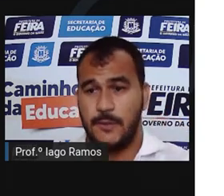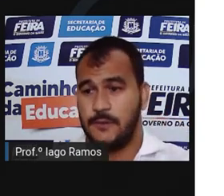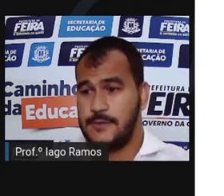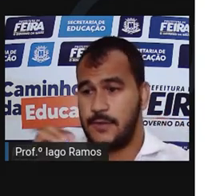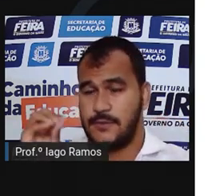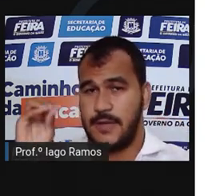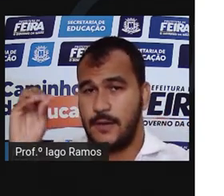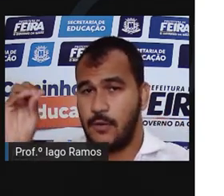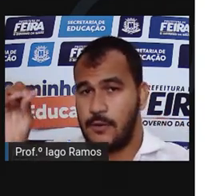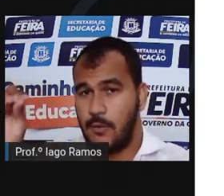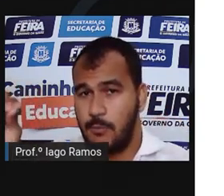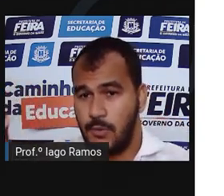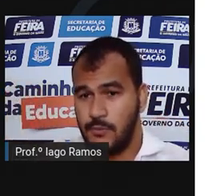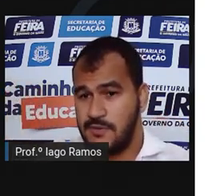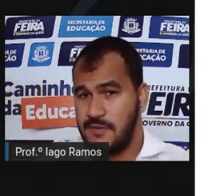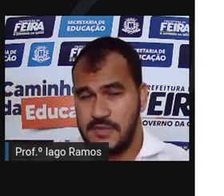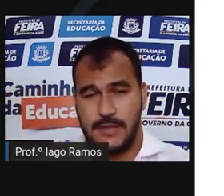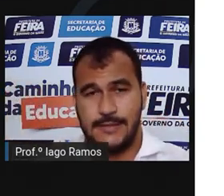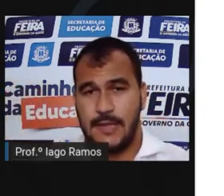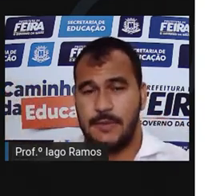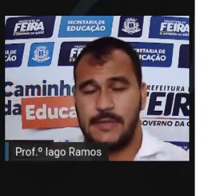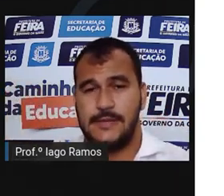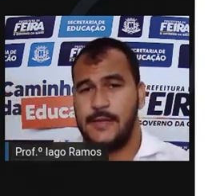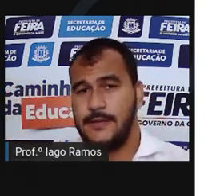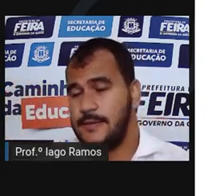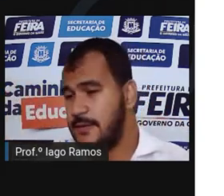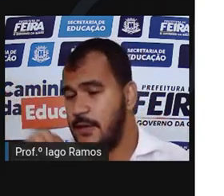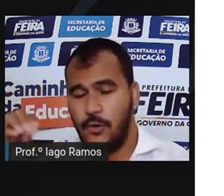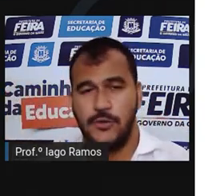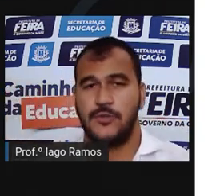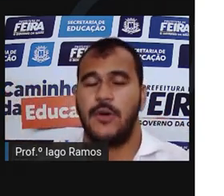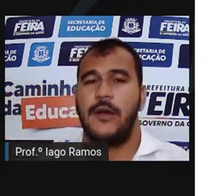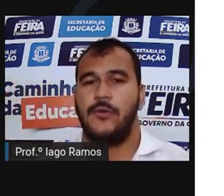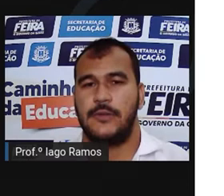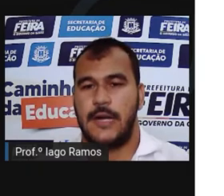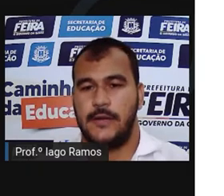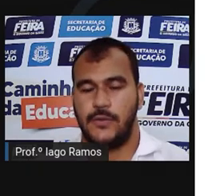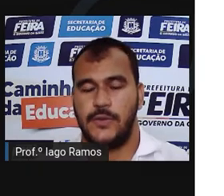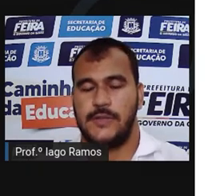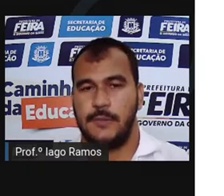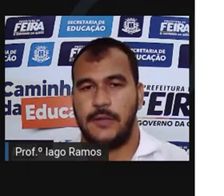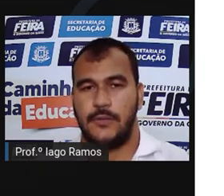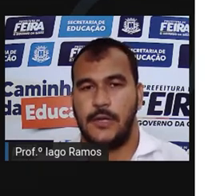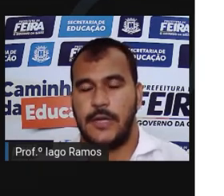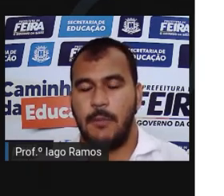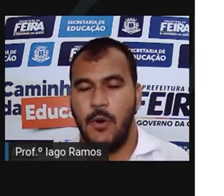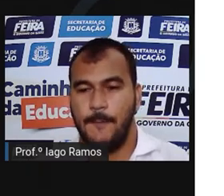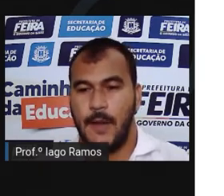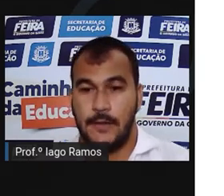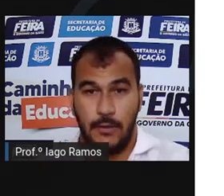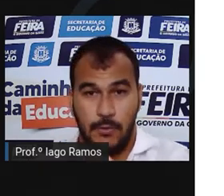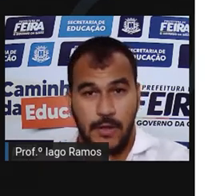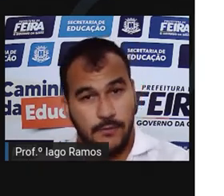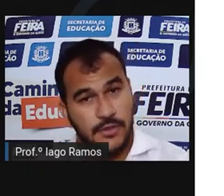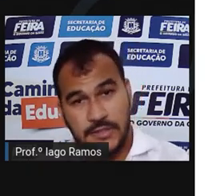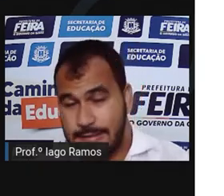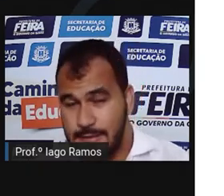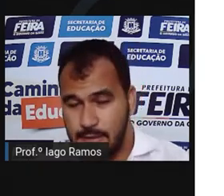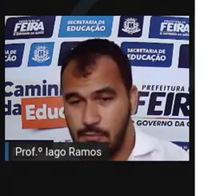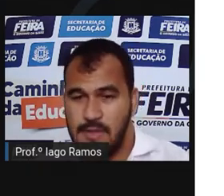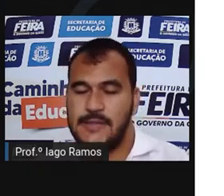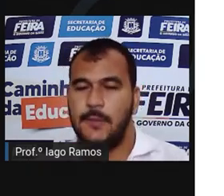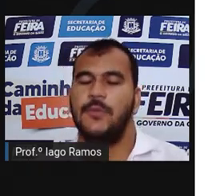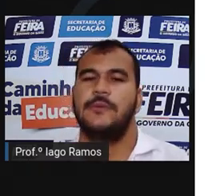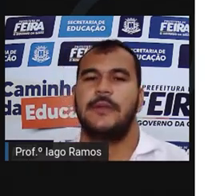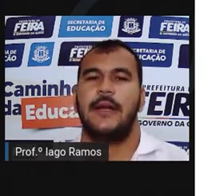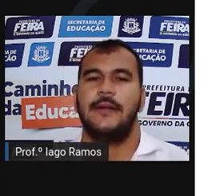naquele mesmo tema você consegue colocar o ponto de vista quem sabe das ciências ou de qualquer outra área do conhecimento Tá bom então eu vou